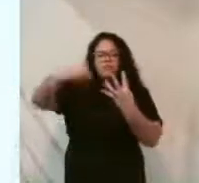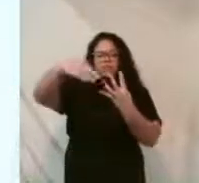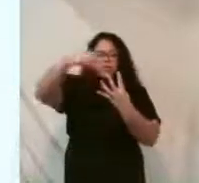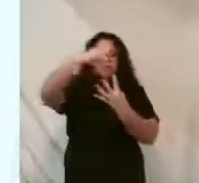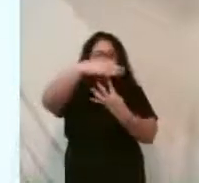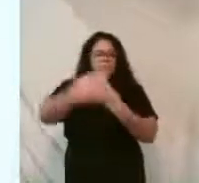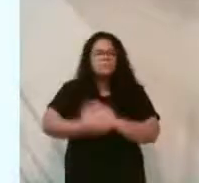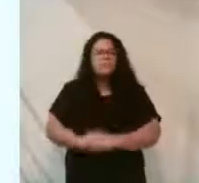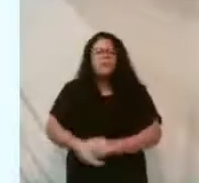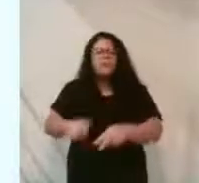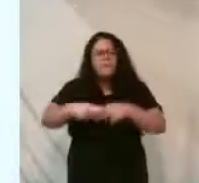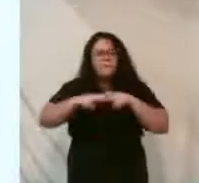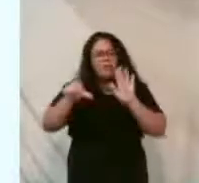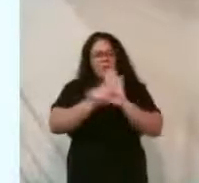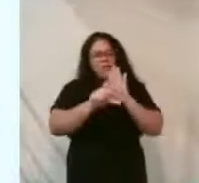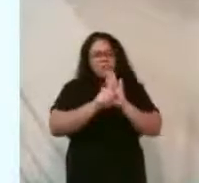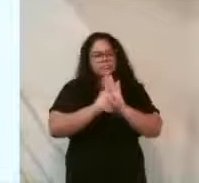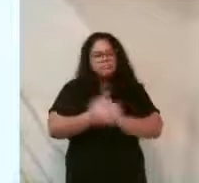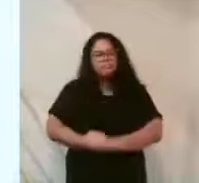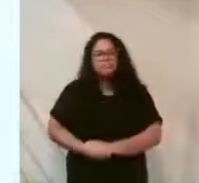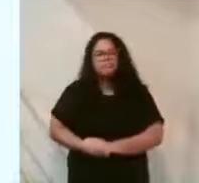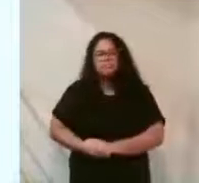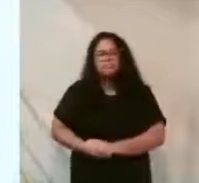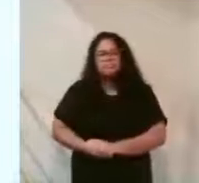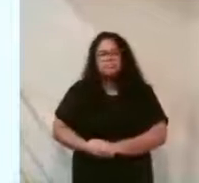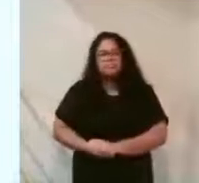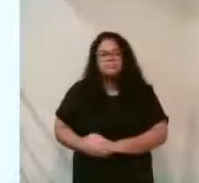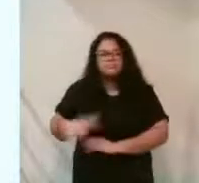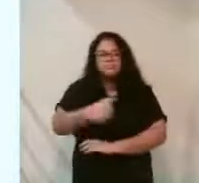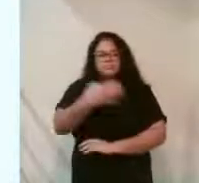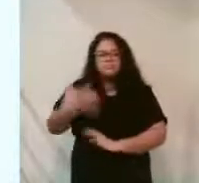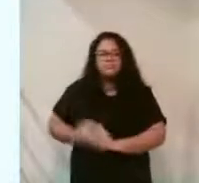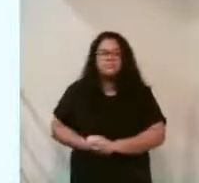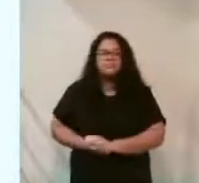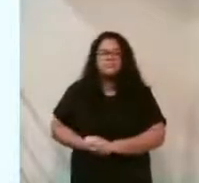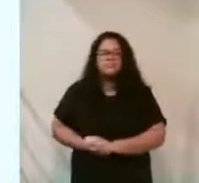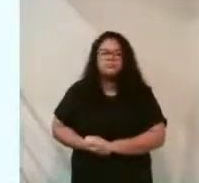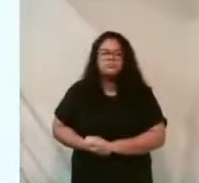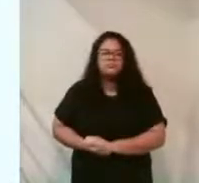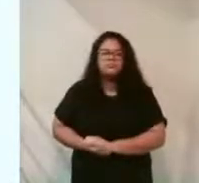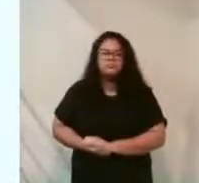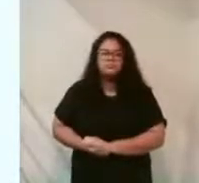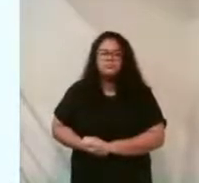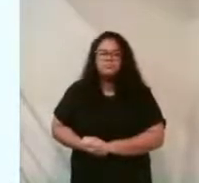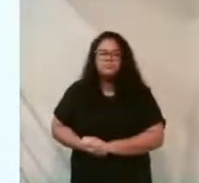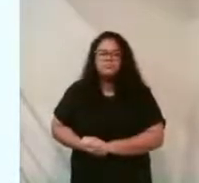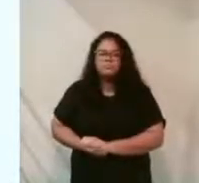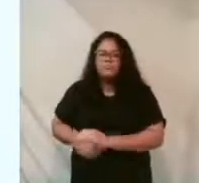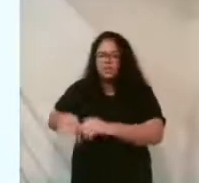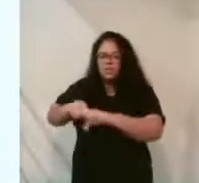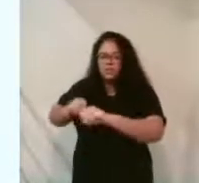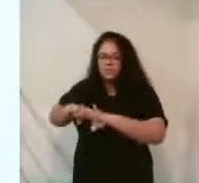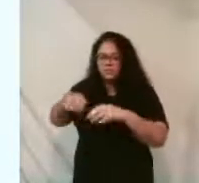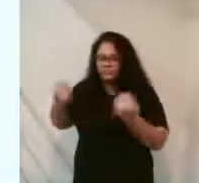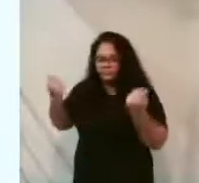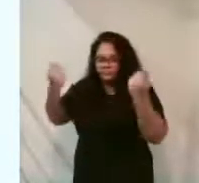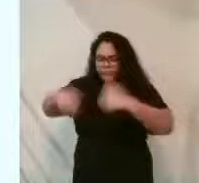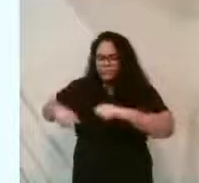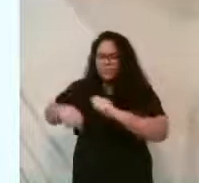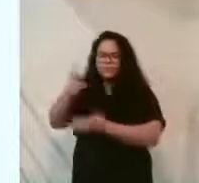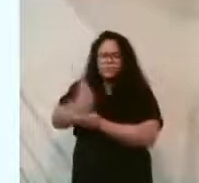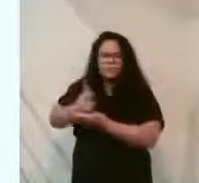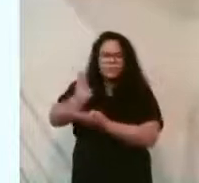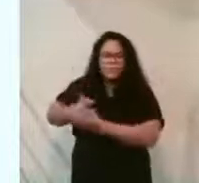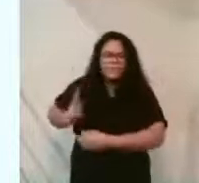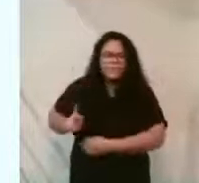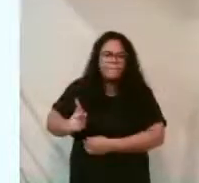8666, conforme previsto na lei 12.305. 14. A capacitação contínua das cooperativas de catadores, visando a melhoria